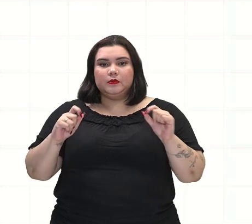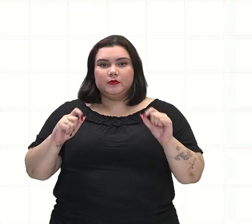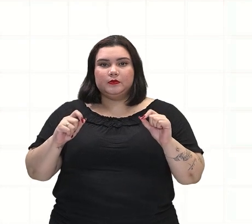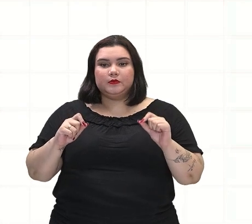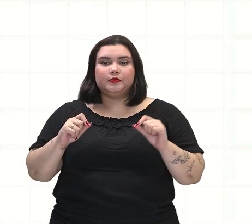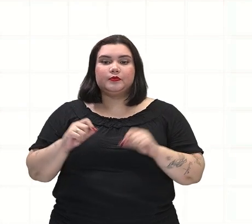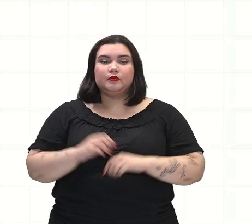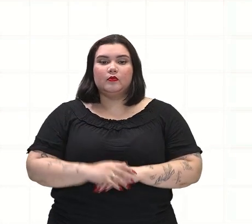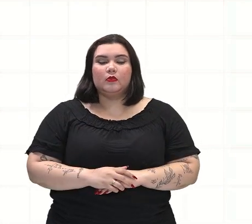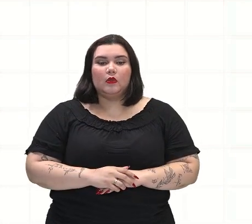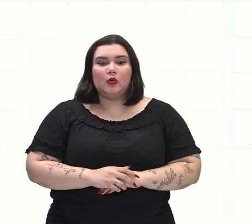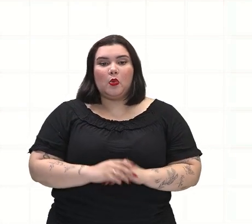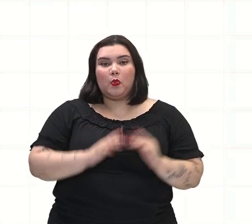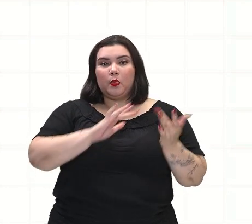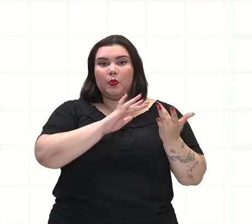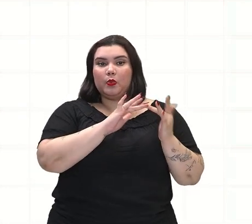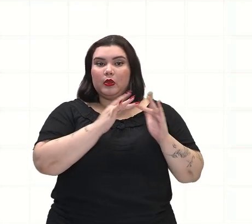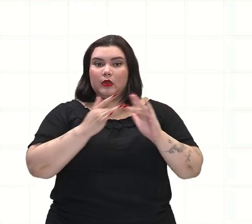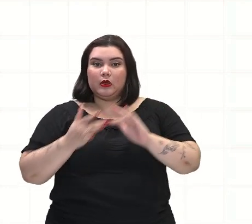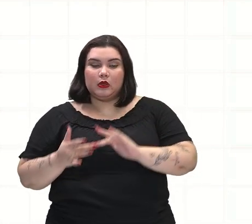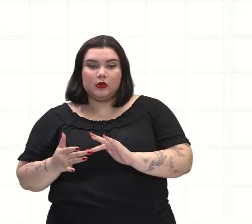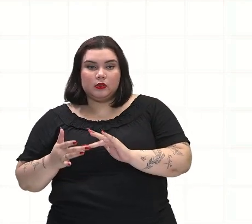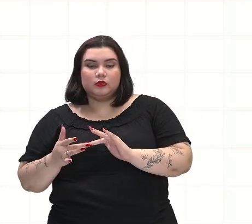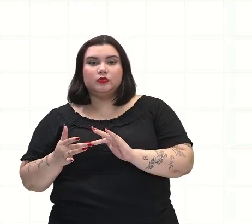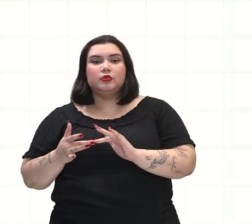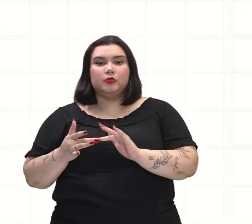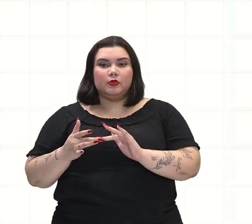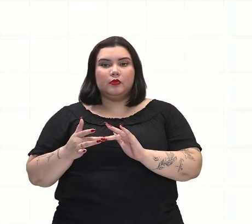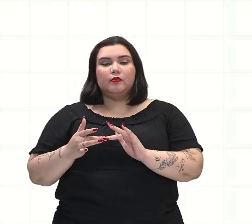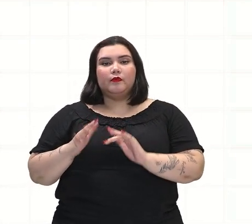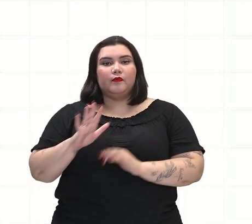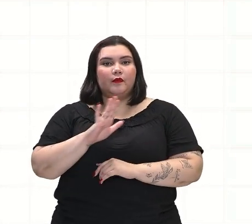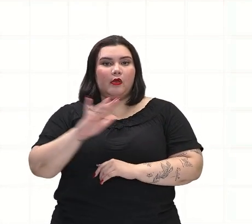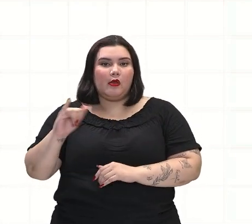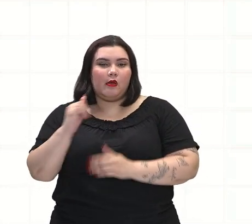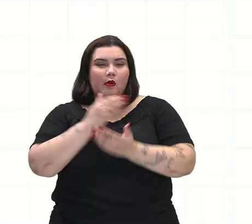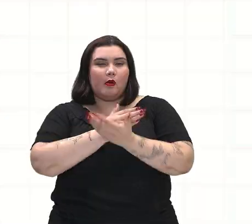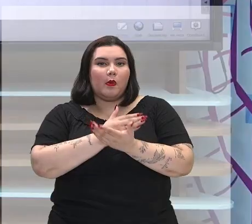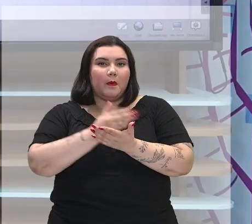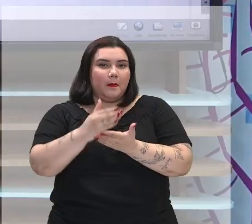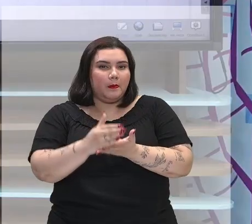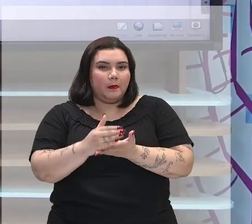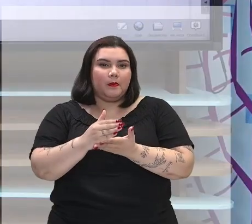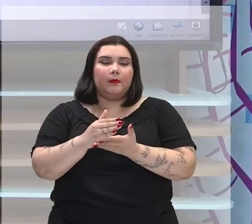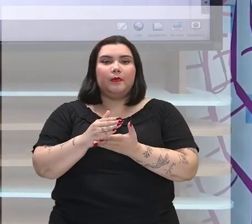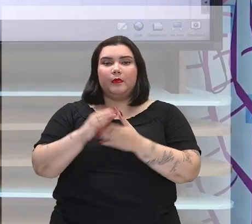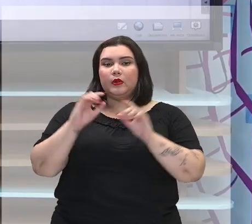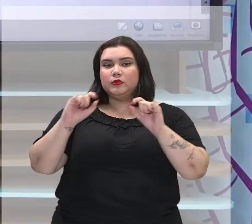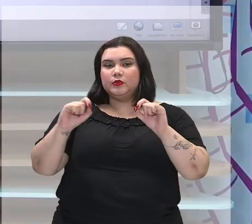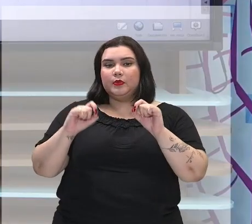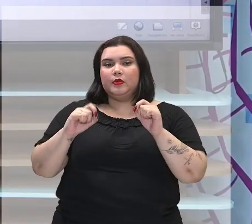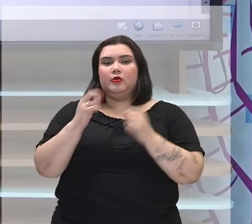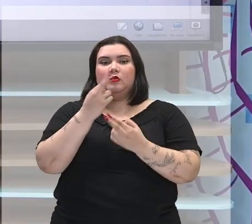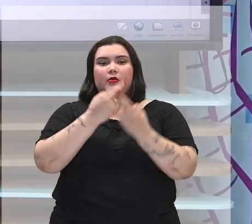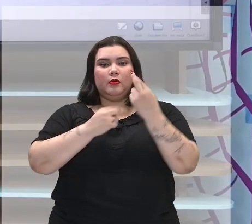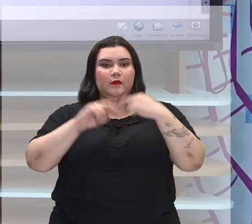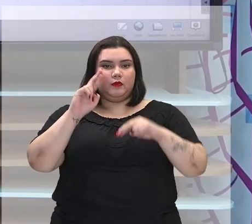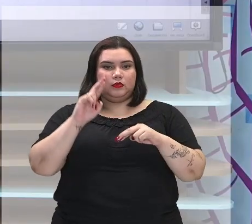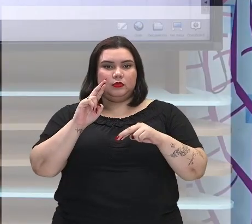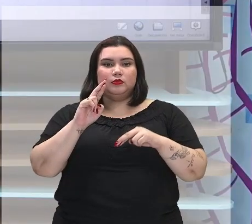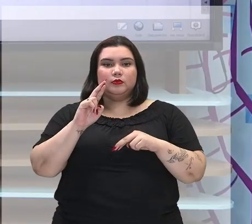contexto fervilhante e o contexto favorável a